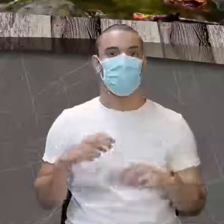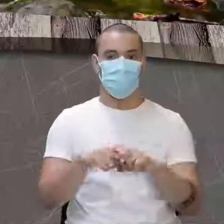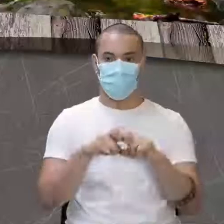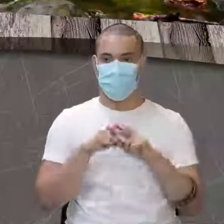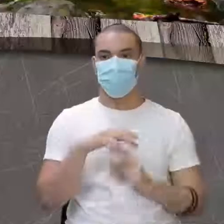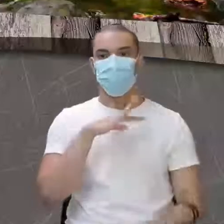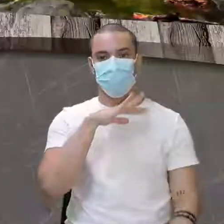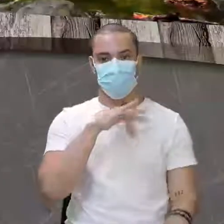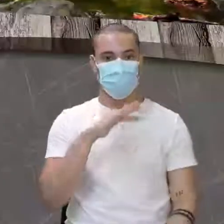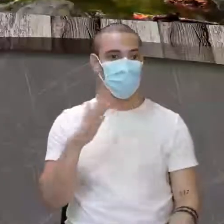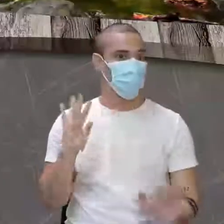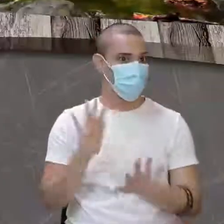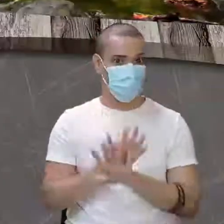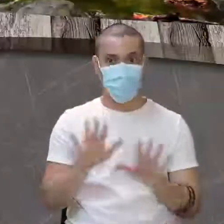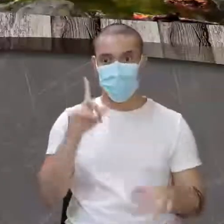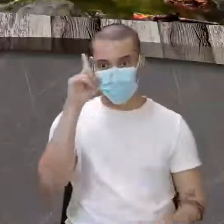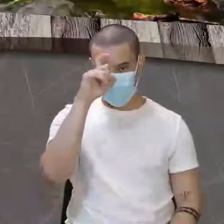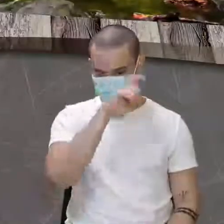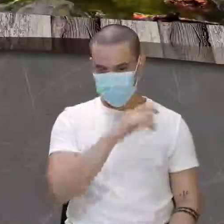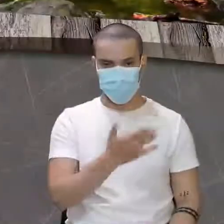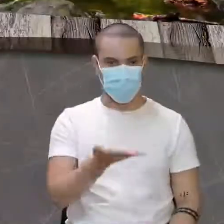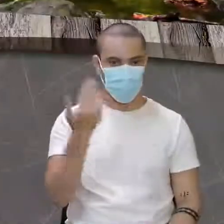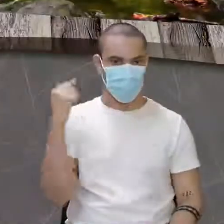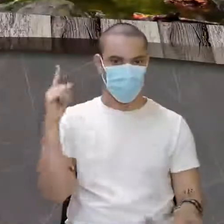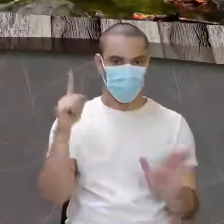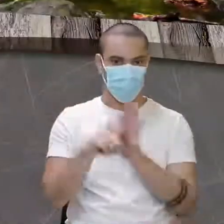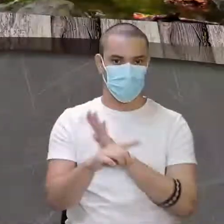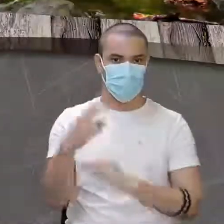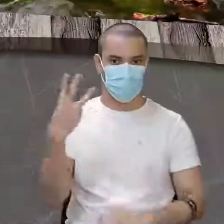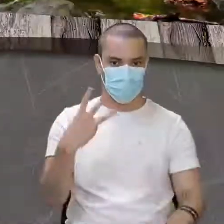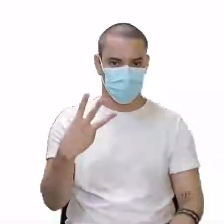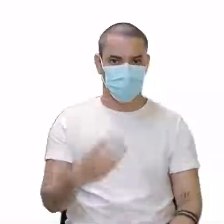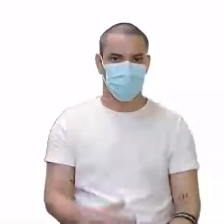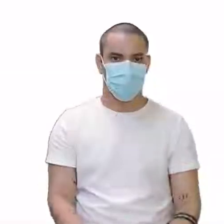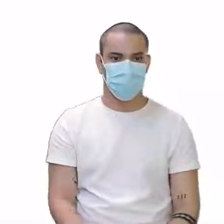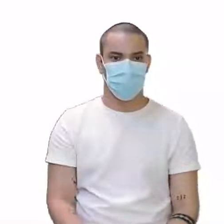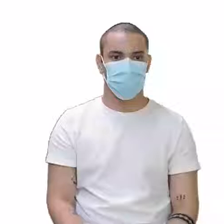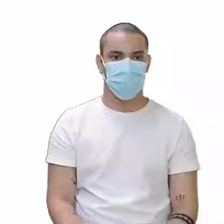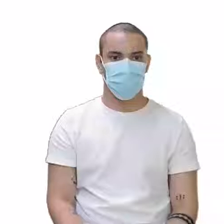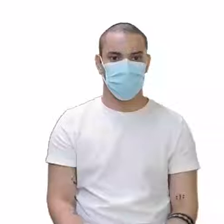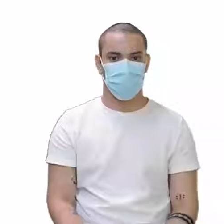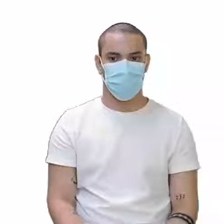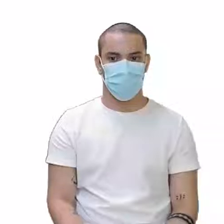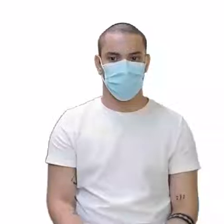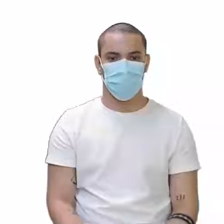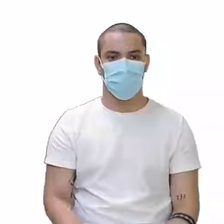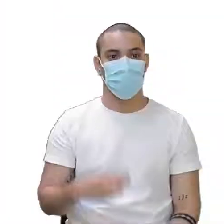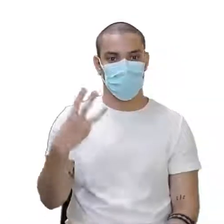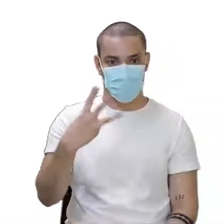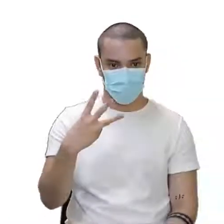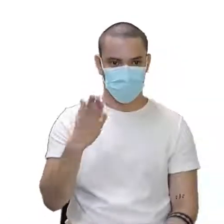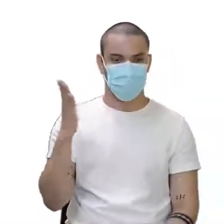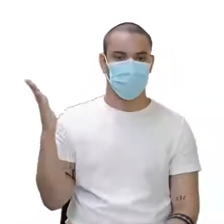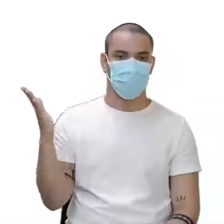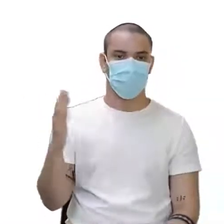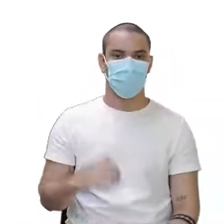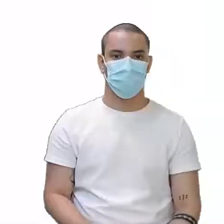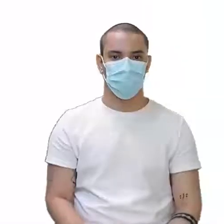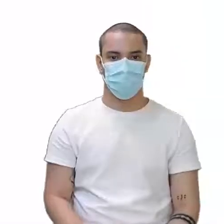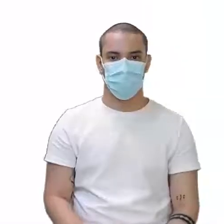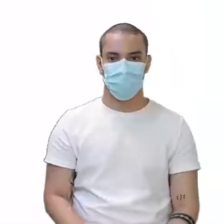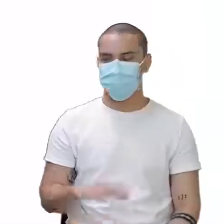aí até... Enfim. Vamos embora para a questão 3. Essa foi a 2, não é? Foi? Isso, agora a questão 3.